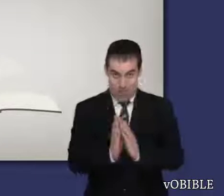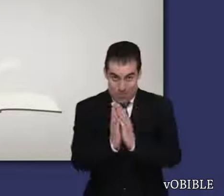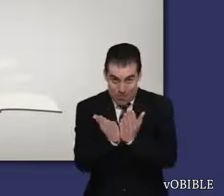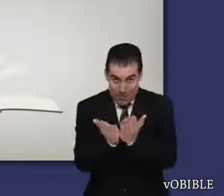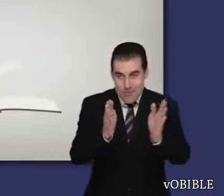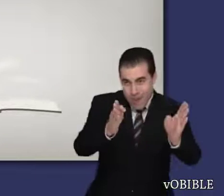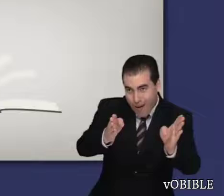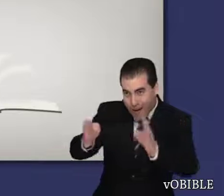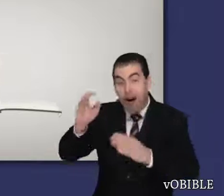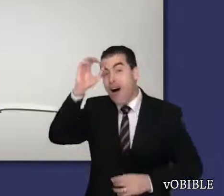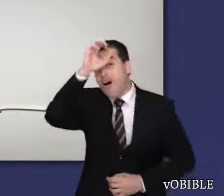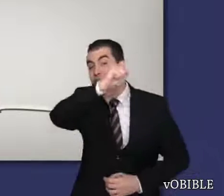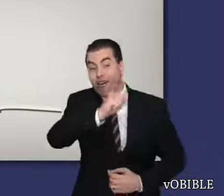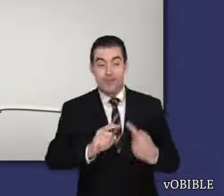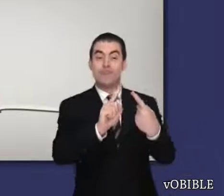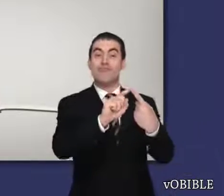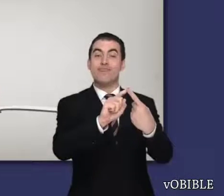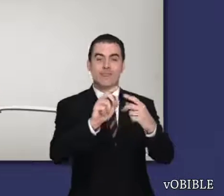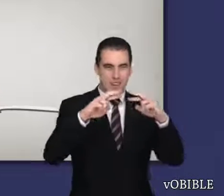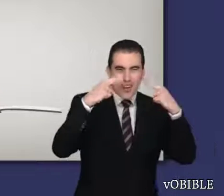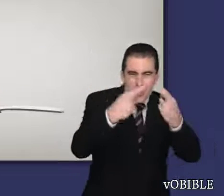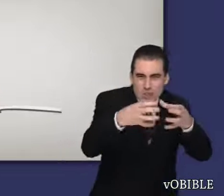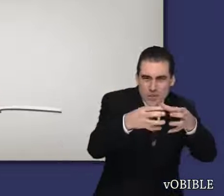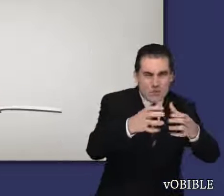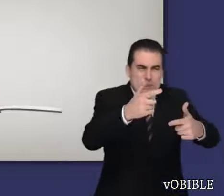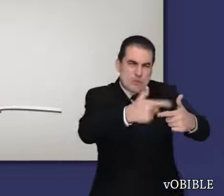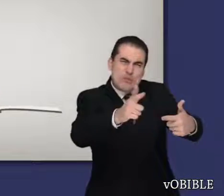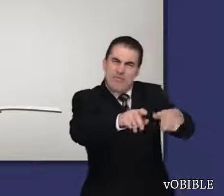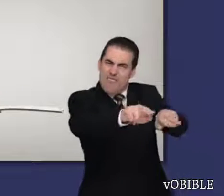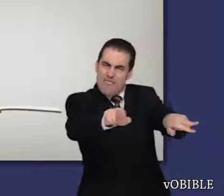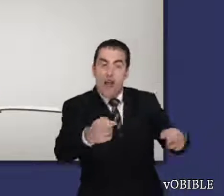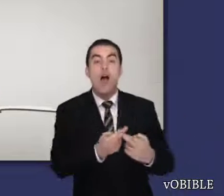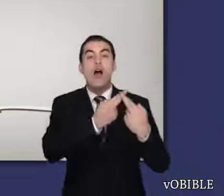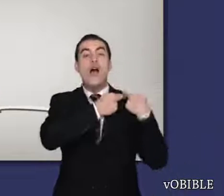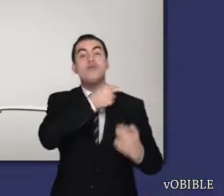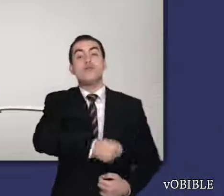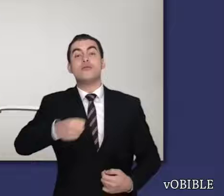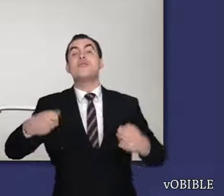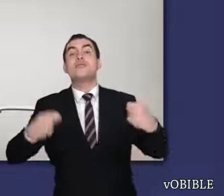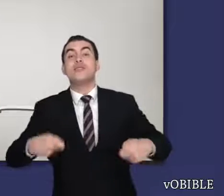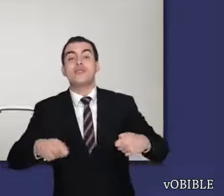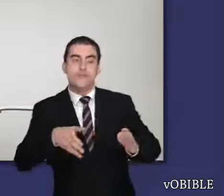Ao ler Tito, veja que os anciãos devem cuidar dos problemas da congregação com coragem.